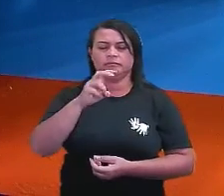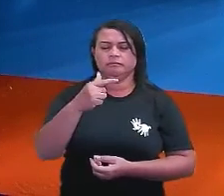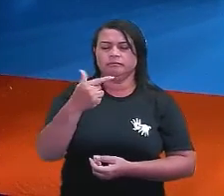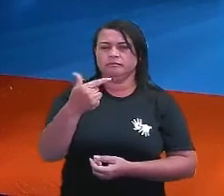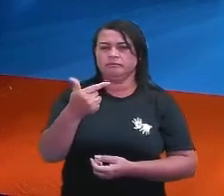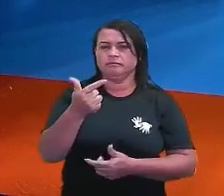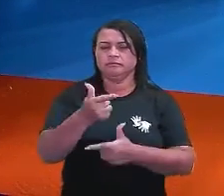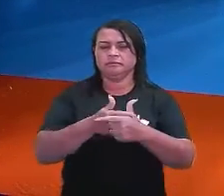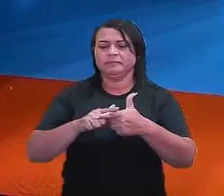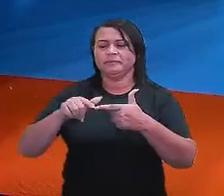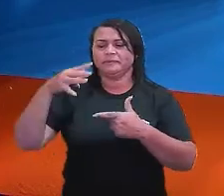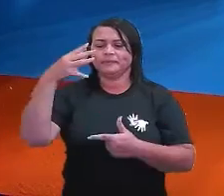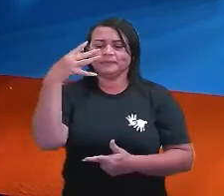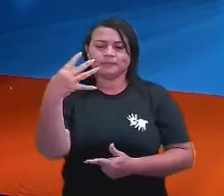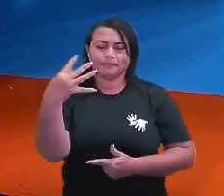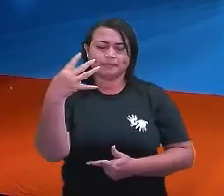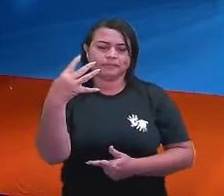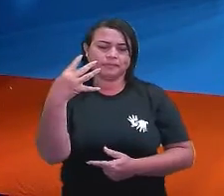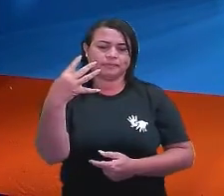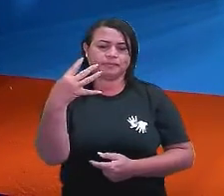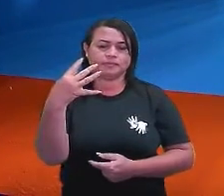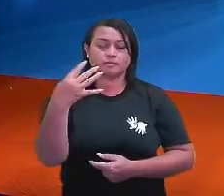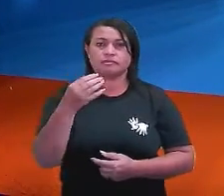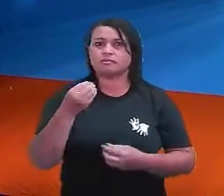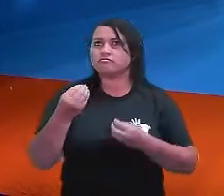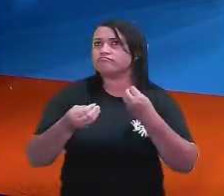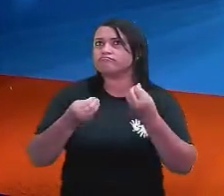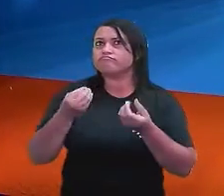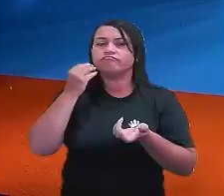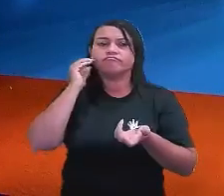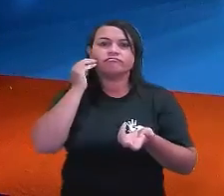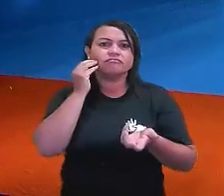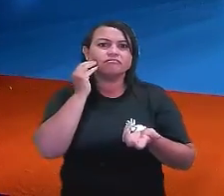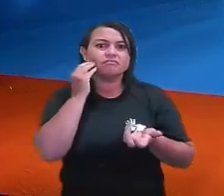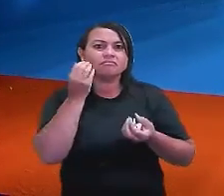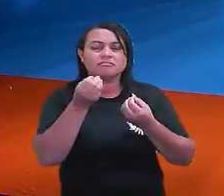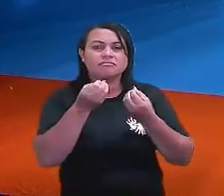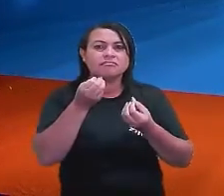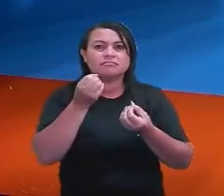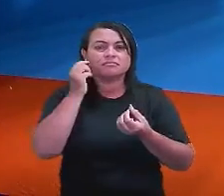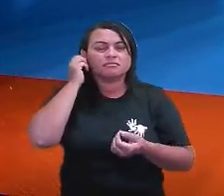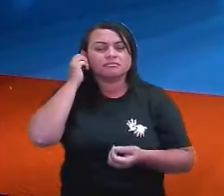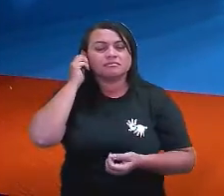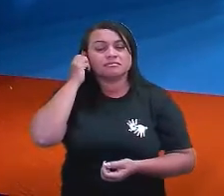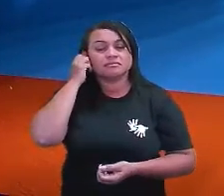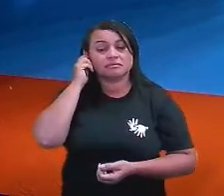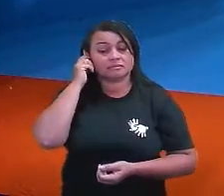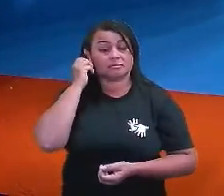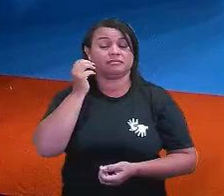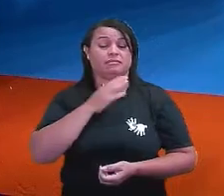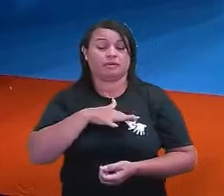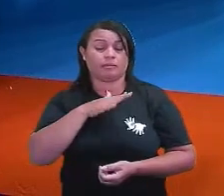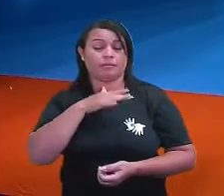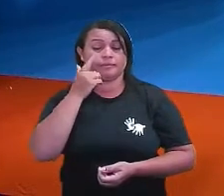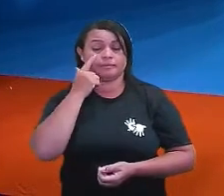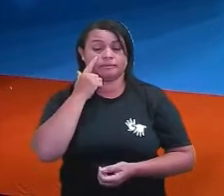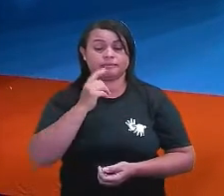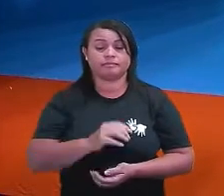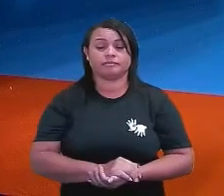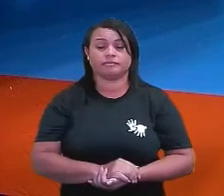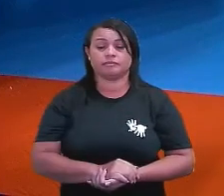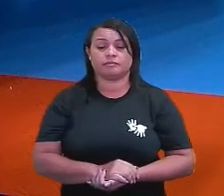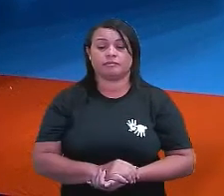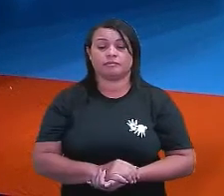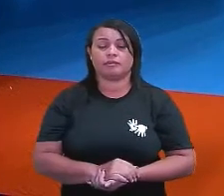52 dividido por 4. Ah, professora, eu ainda não sei de cabeça, eu quero fazer número por número. Não tem problema. Faço